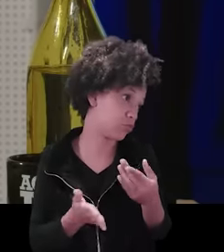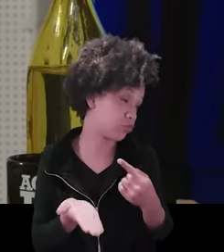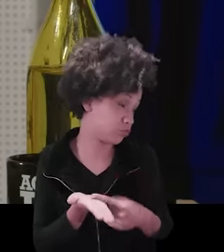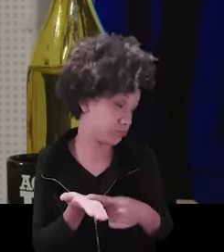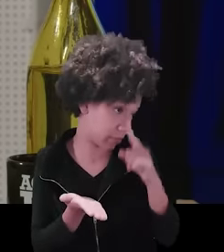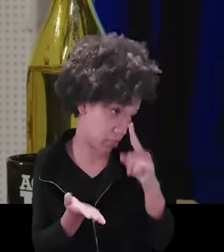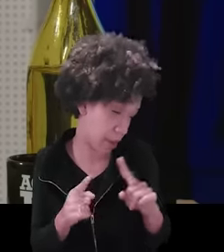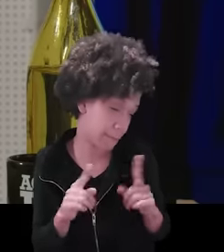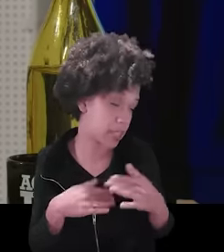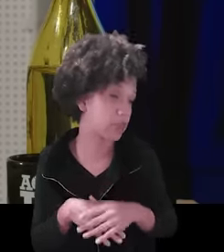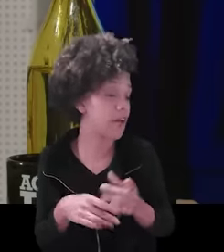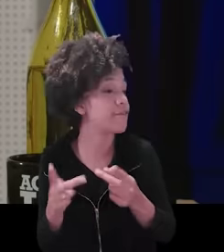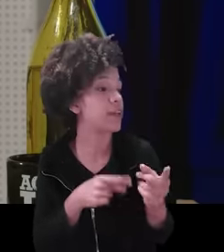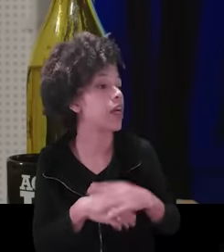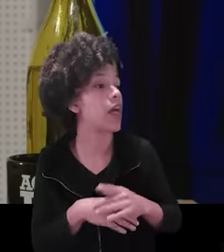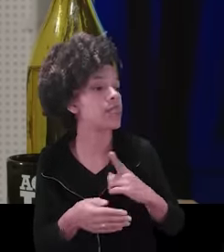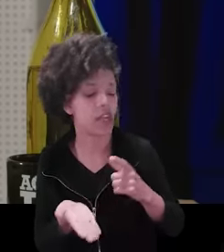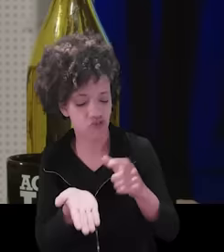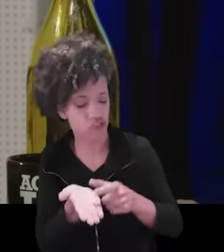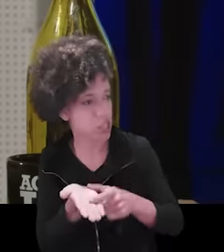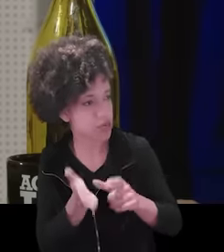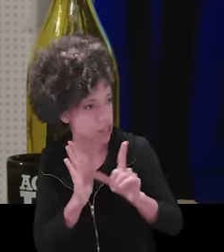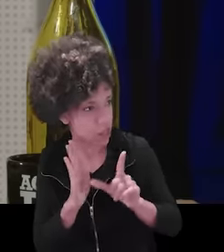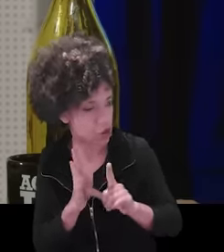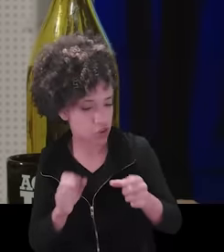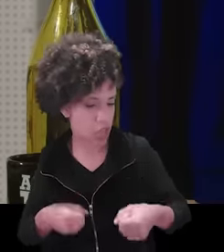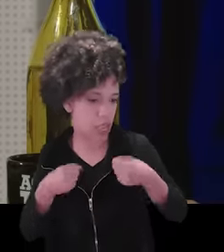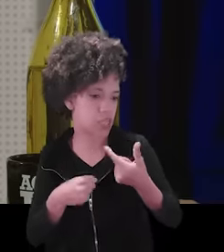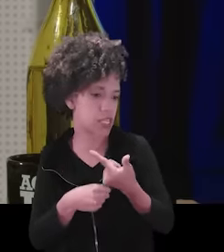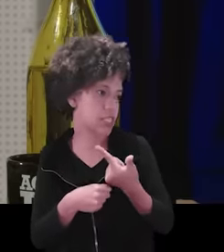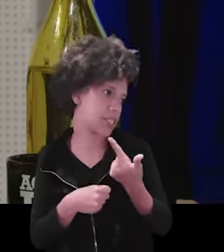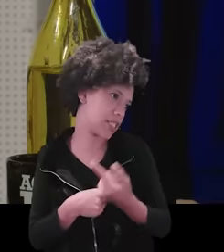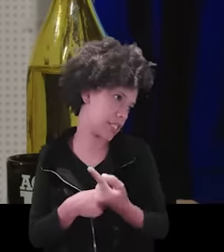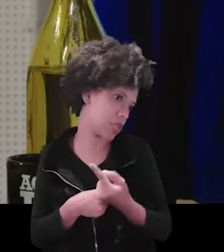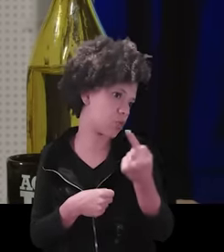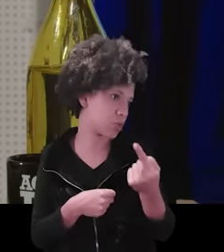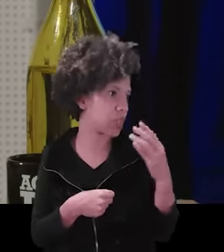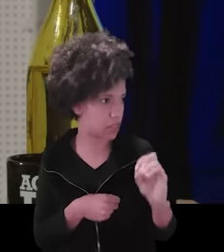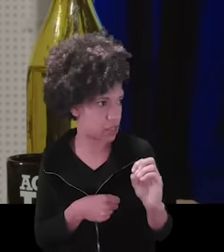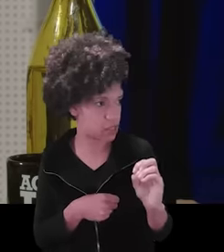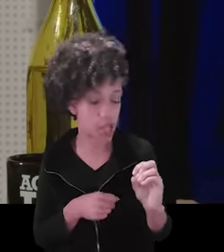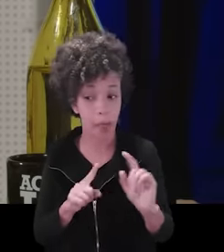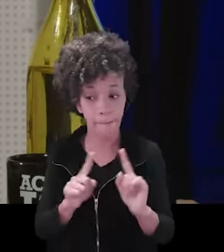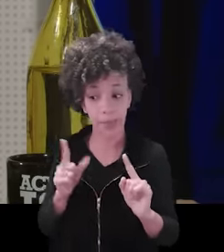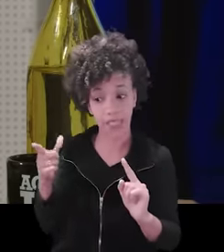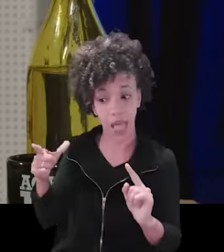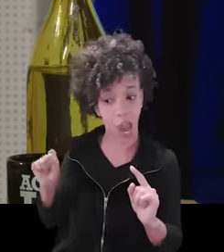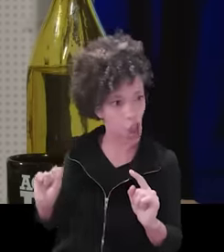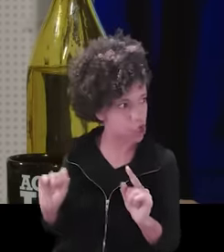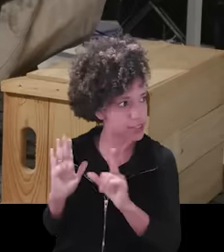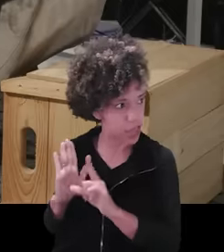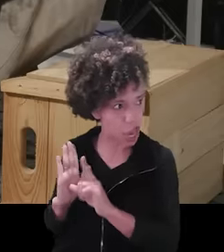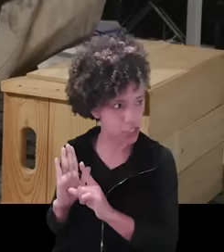E aí tá ó para venda então tem etiqueta da loja por exemplo a calça na loja custa 110 na loja custa